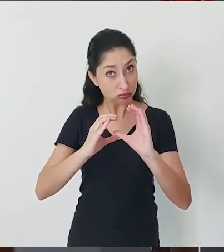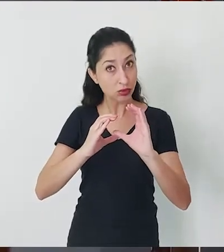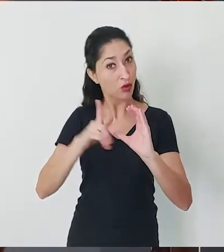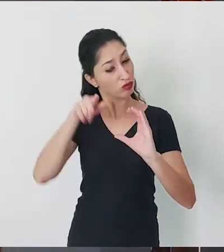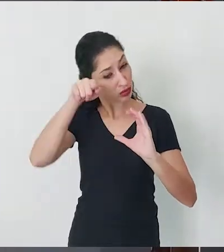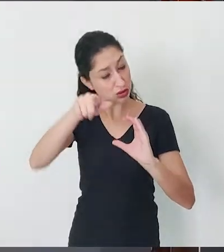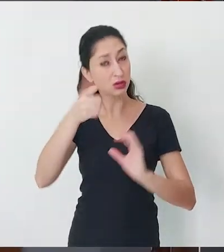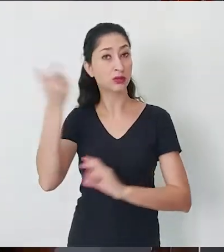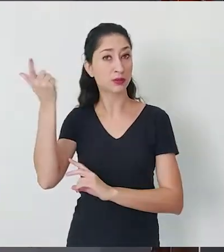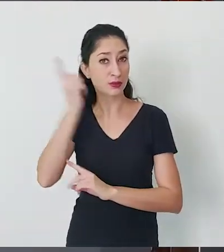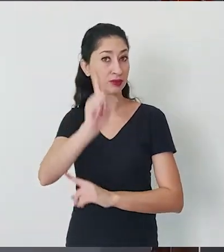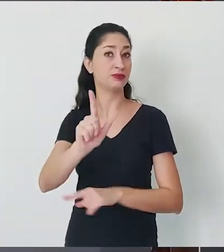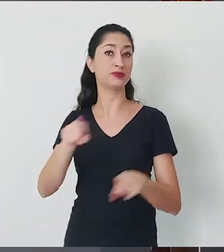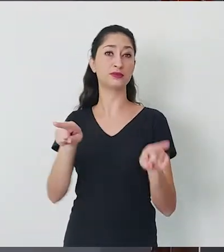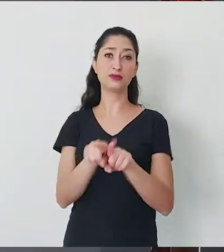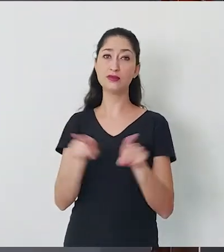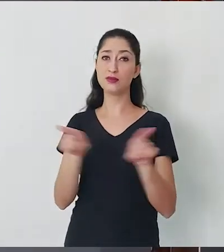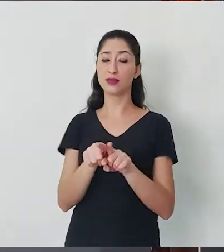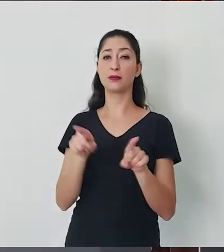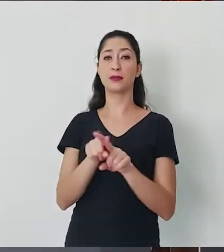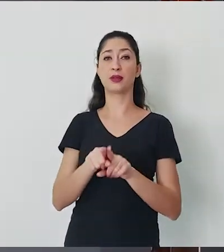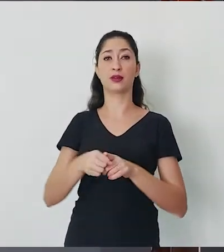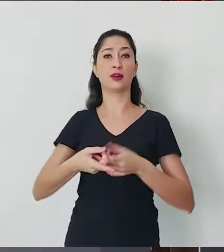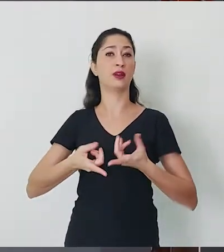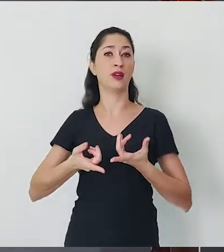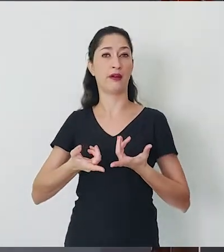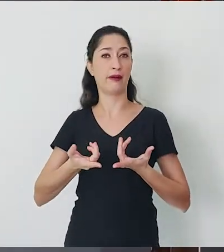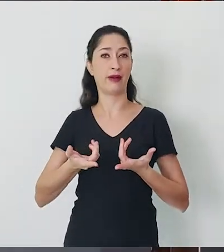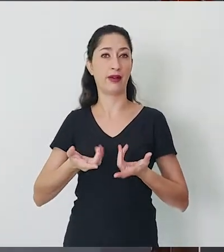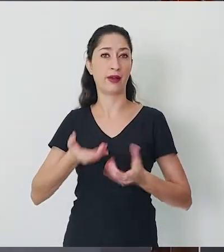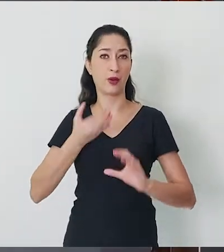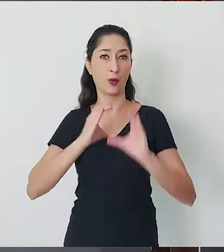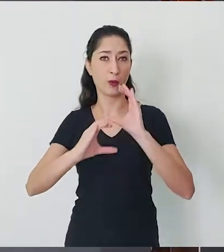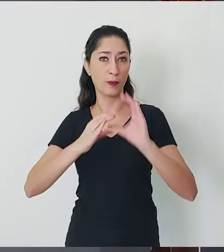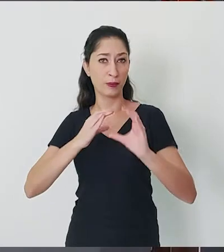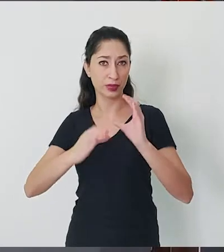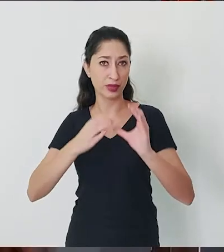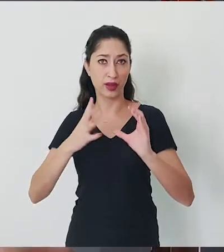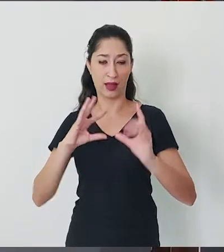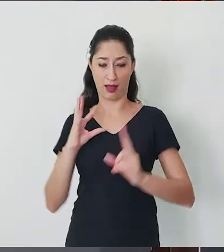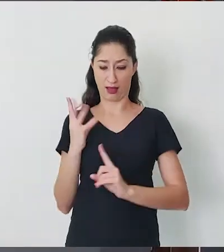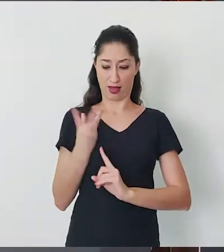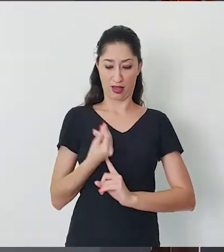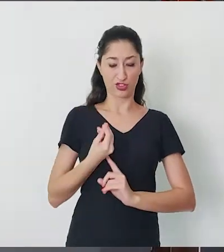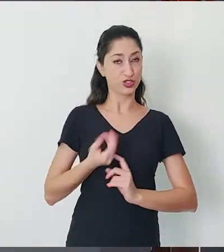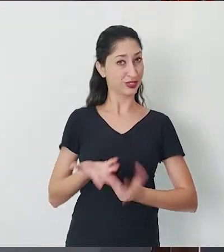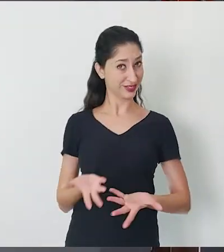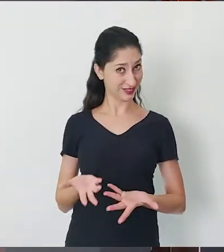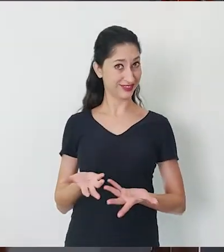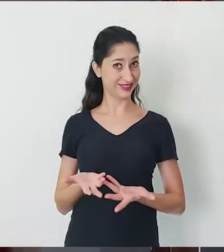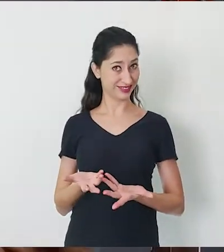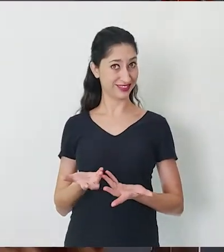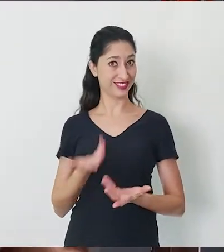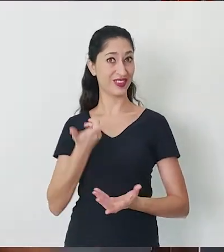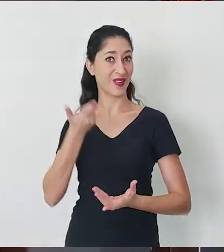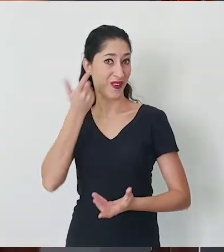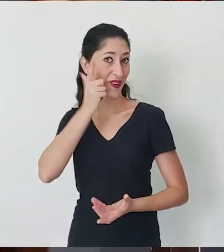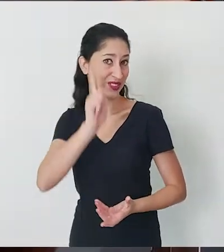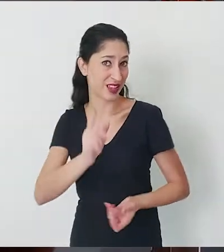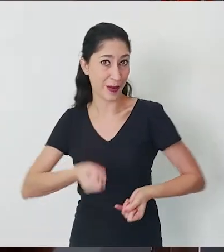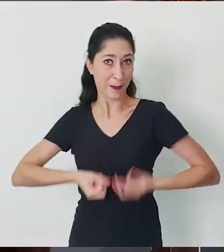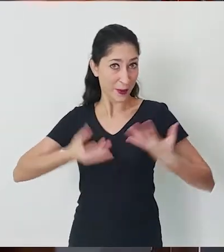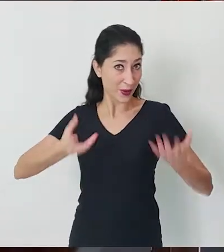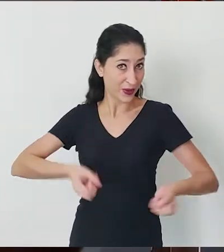comunicar logo, você também consegue expandir as suas formas de comunicações,